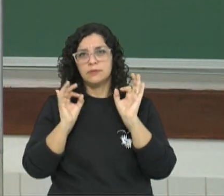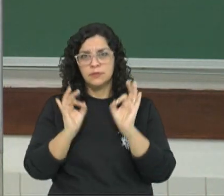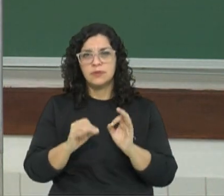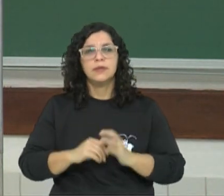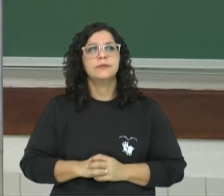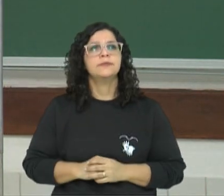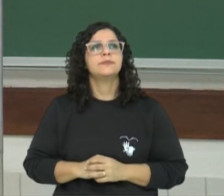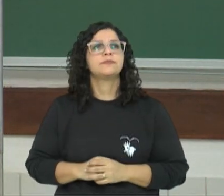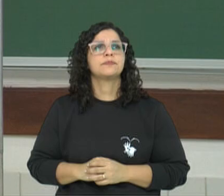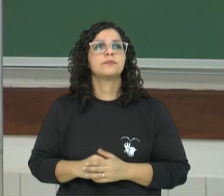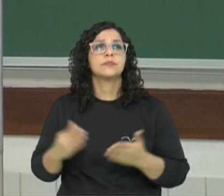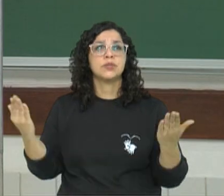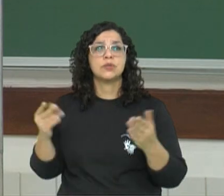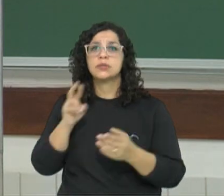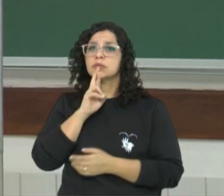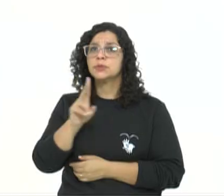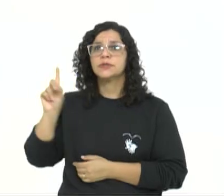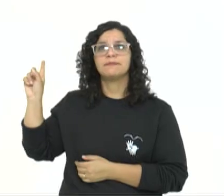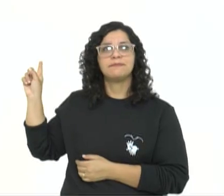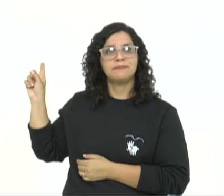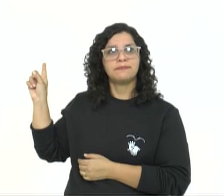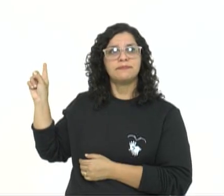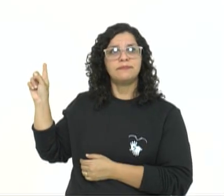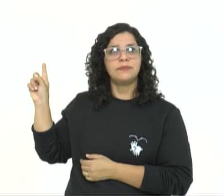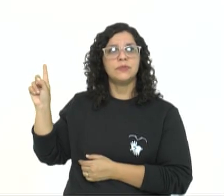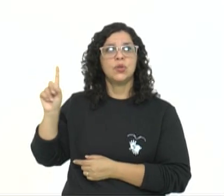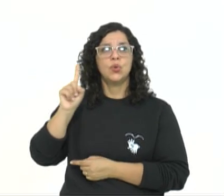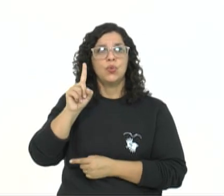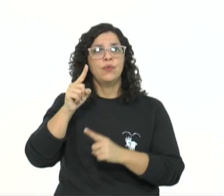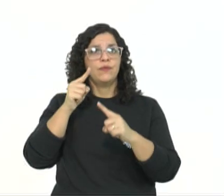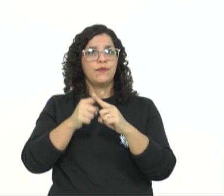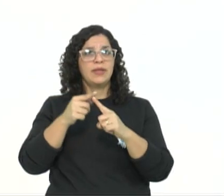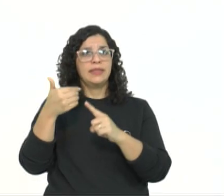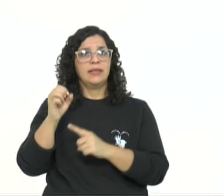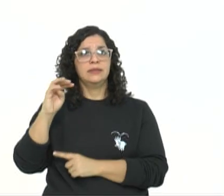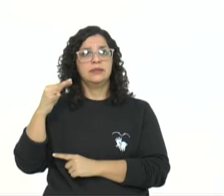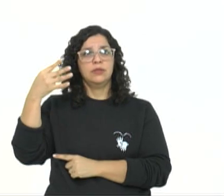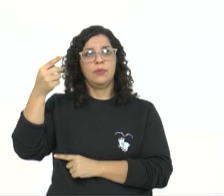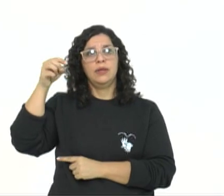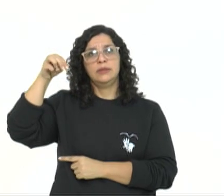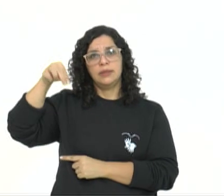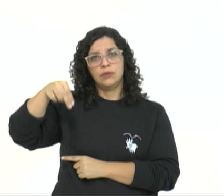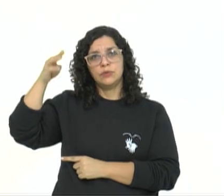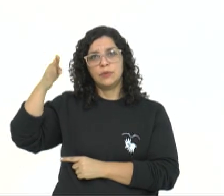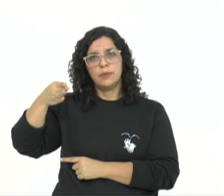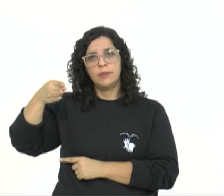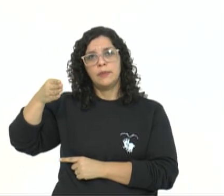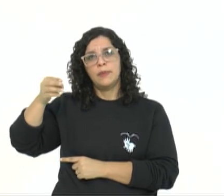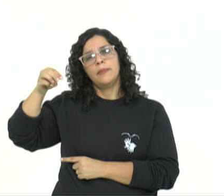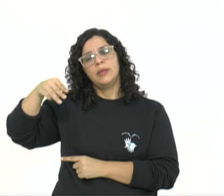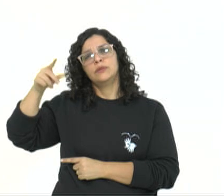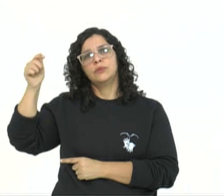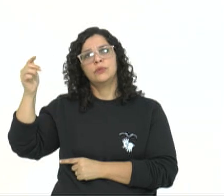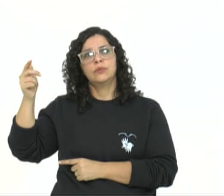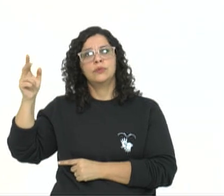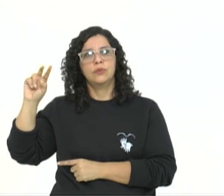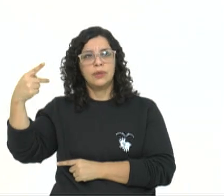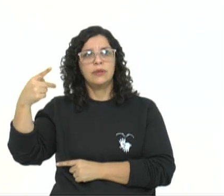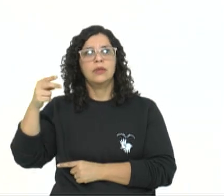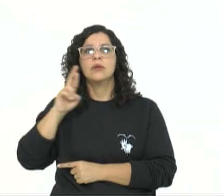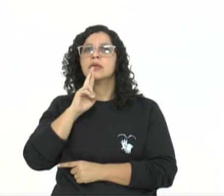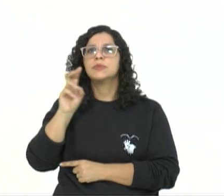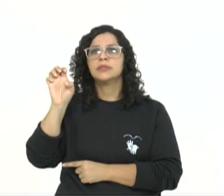certo? Então, nossa resposta final, 1 vezes 10 na quarta Newton por metro quadrado, que é a alternativa